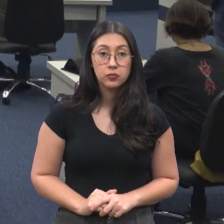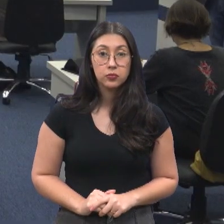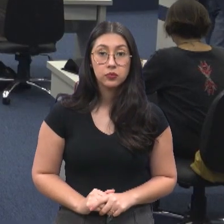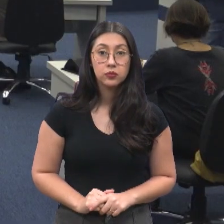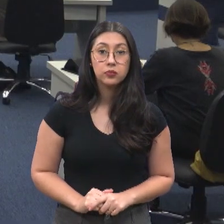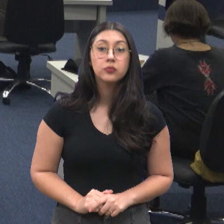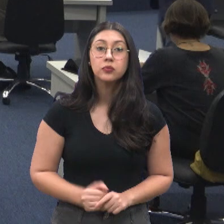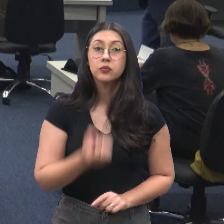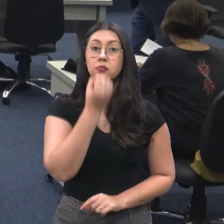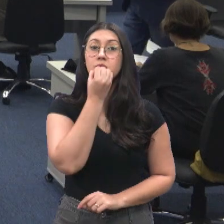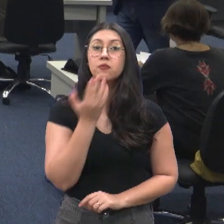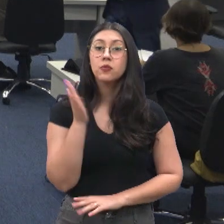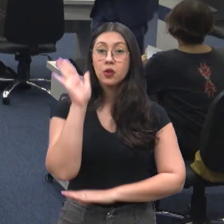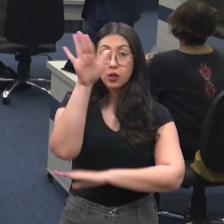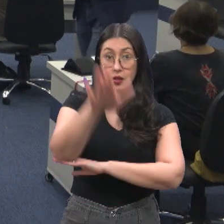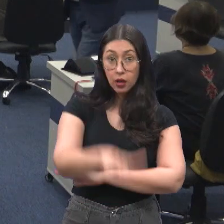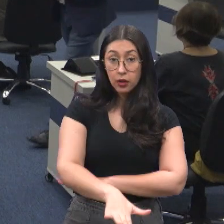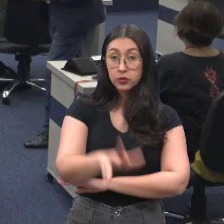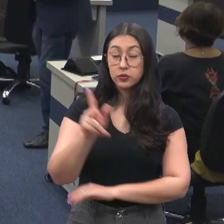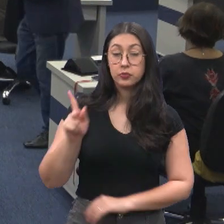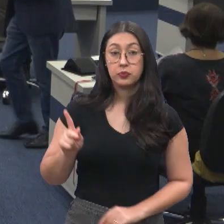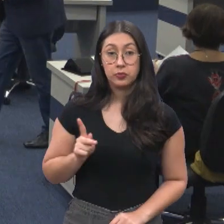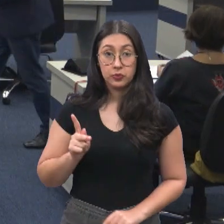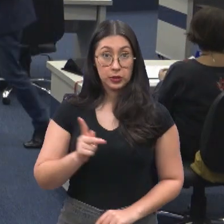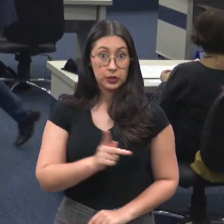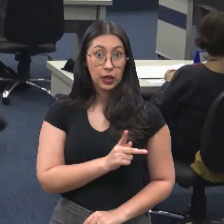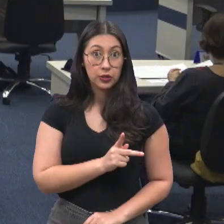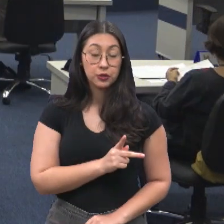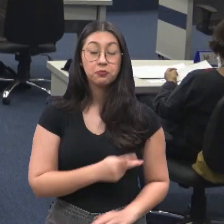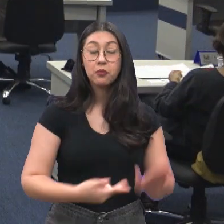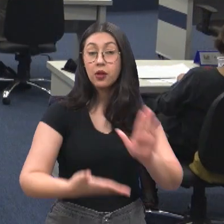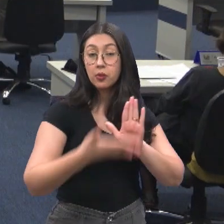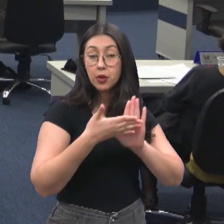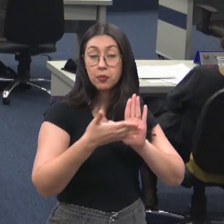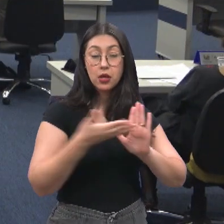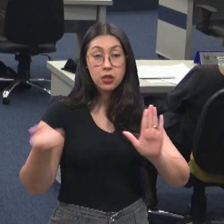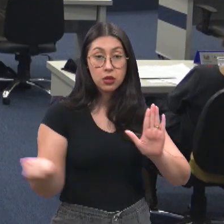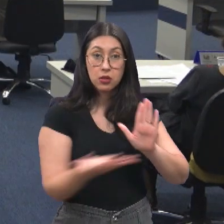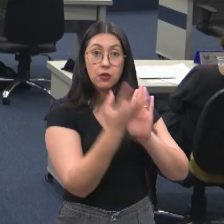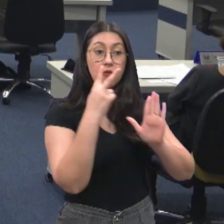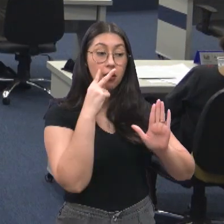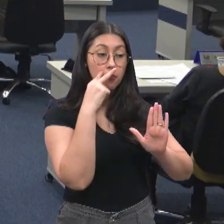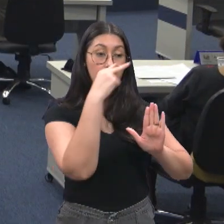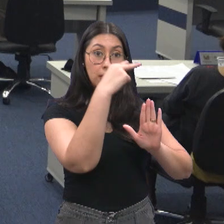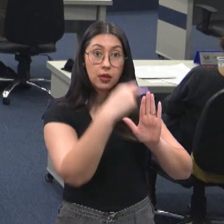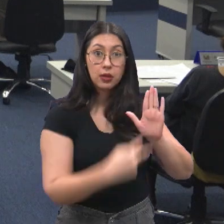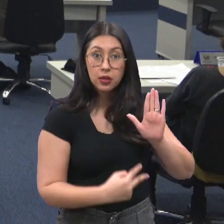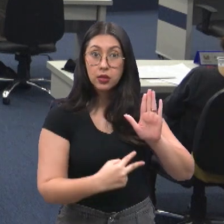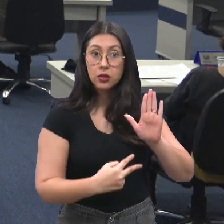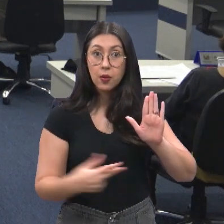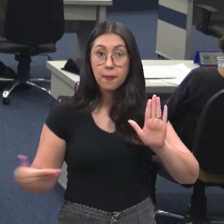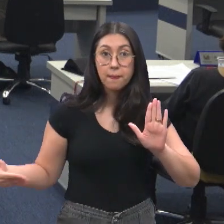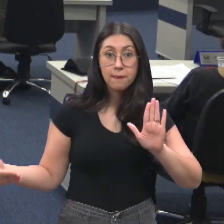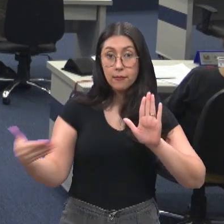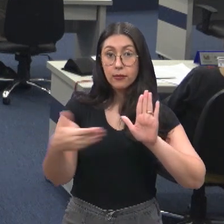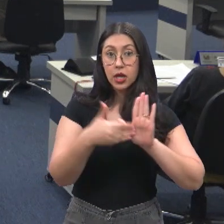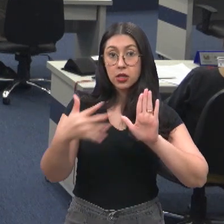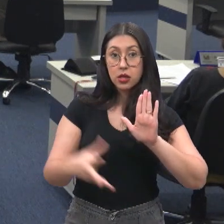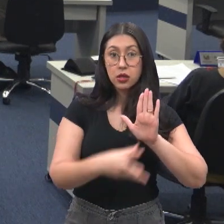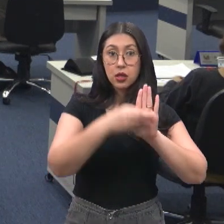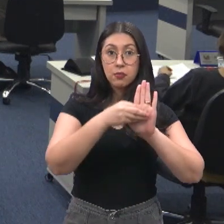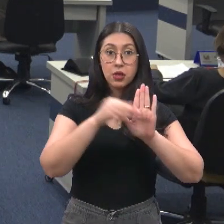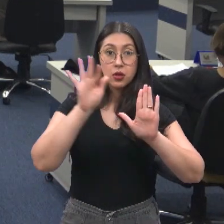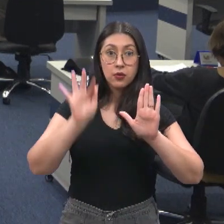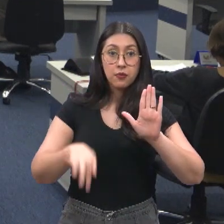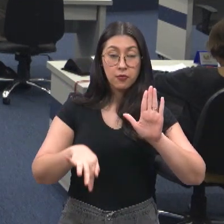Boa tarde, senhor presidente. Proposituras novas a serem lidas, término do prazo para apresentação de